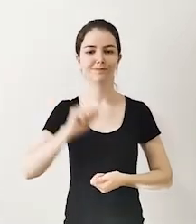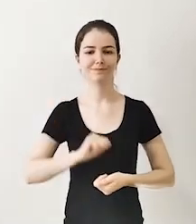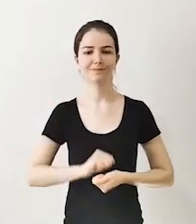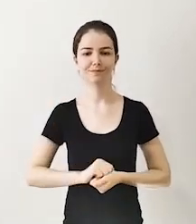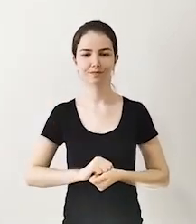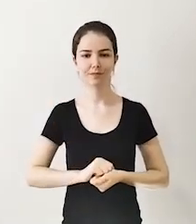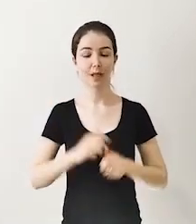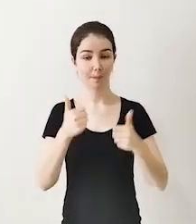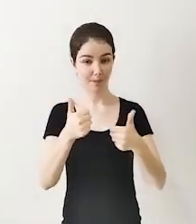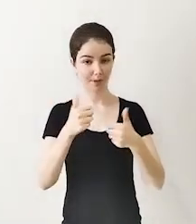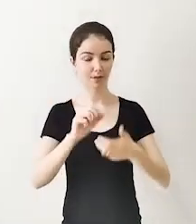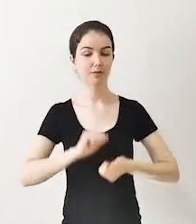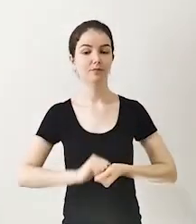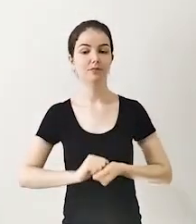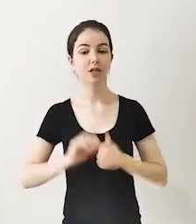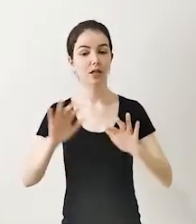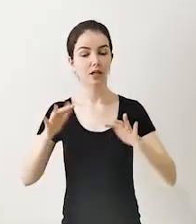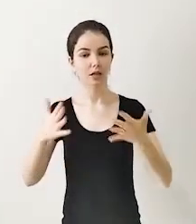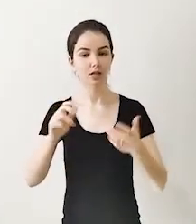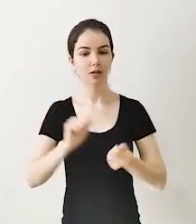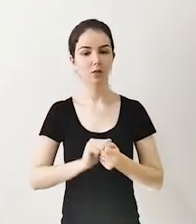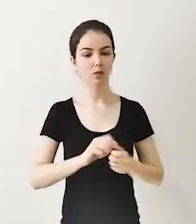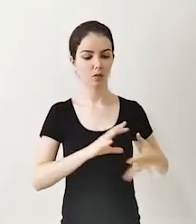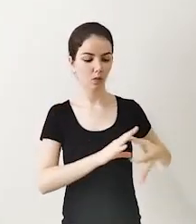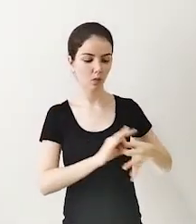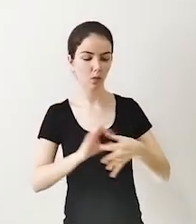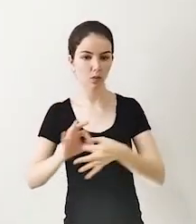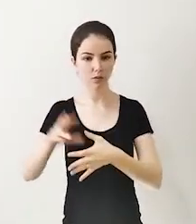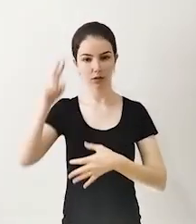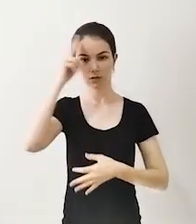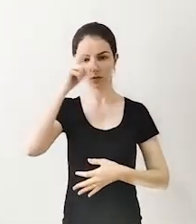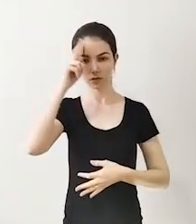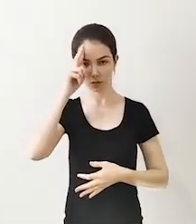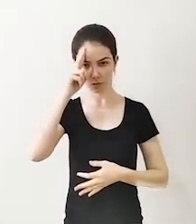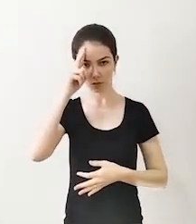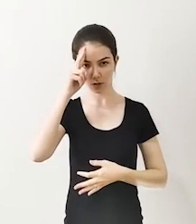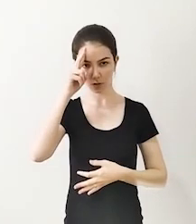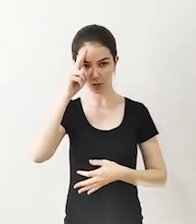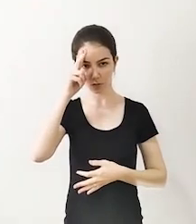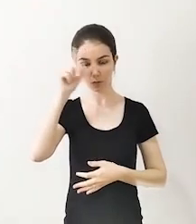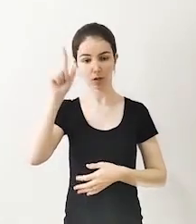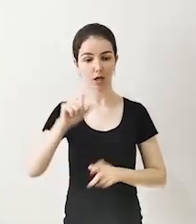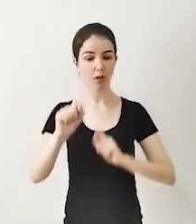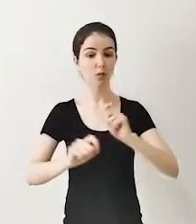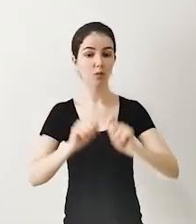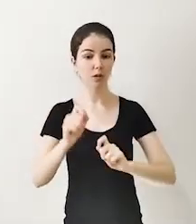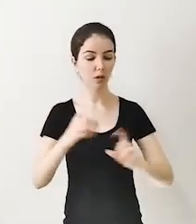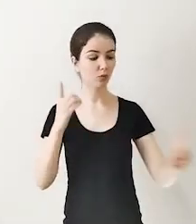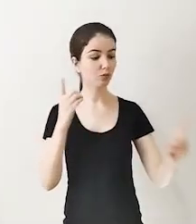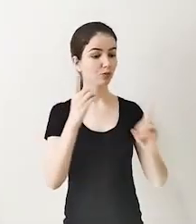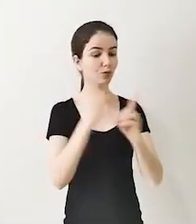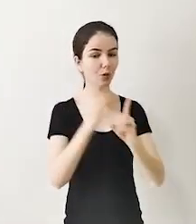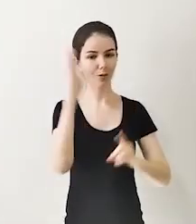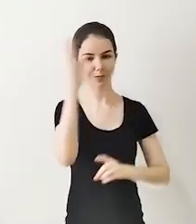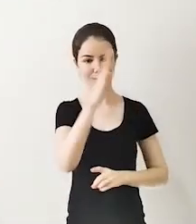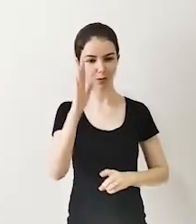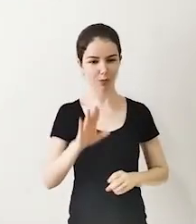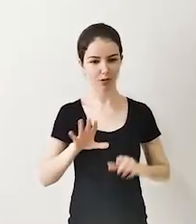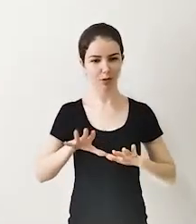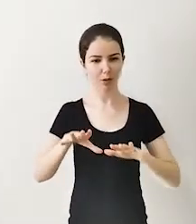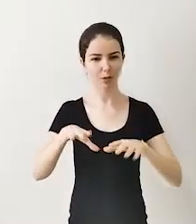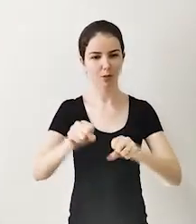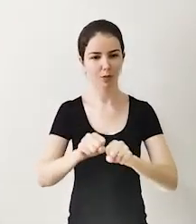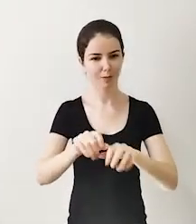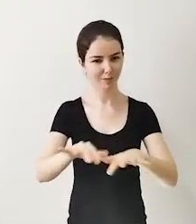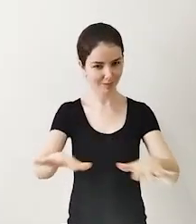beleza? Então, o contexto histórico desse momento da literatura brasileira é o momento do descobrimento, beleza? Fechou? O período